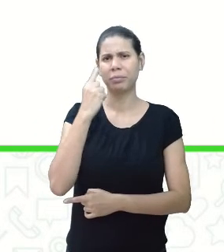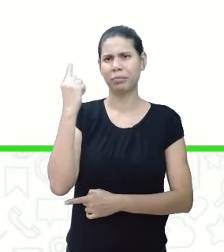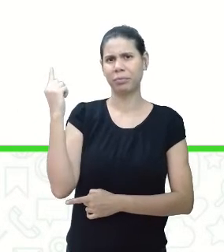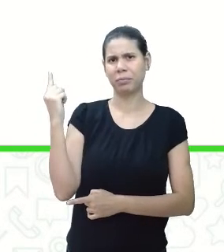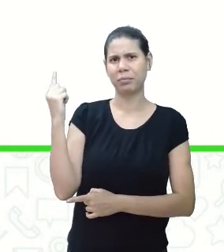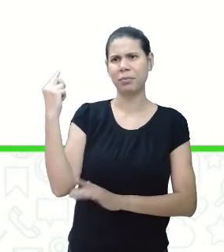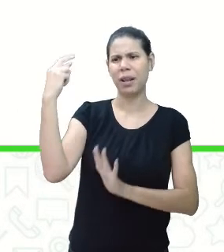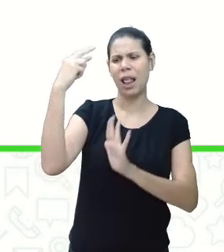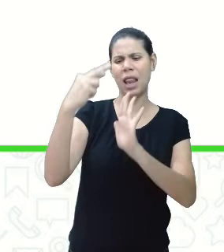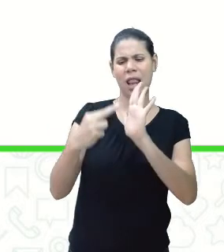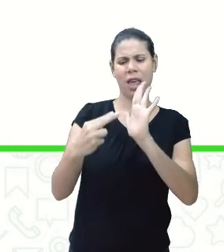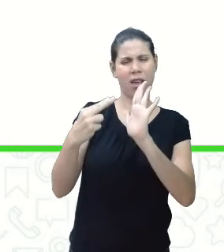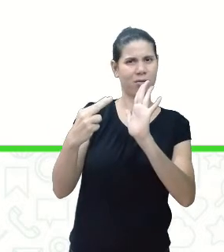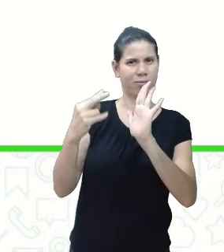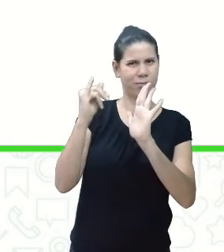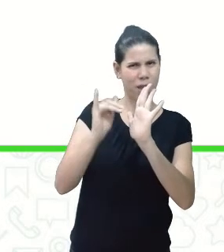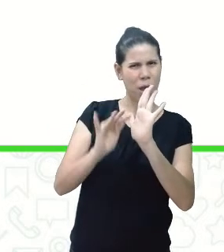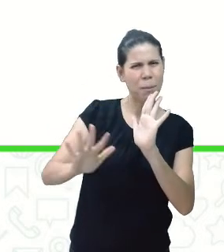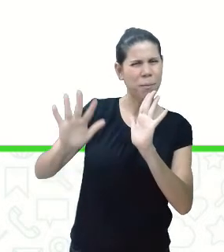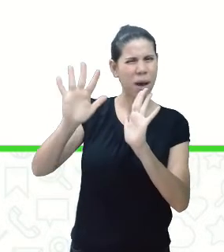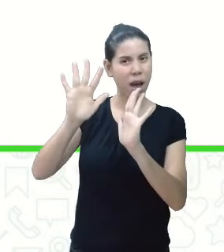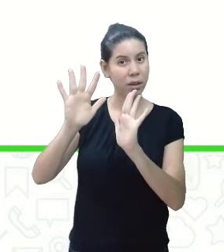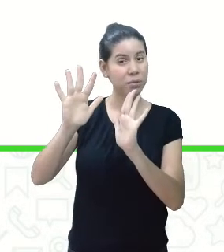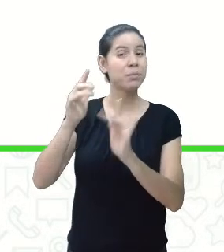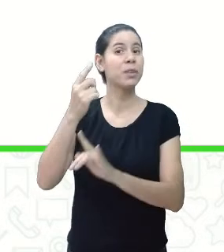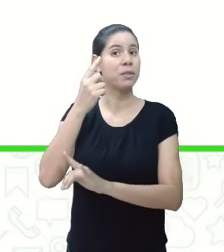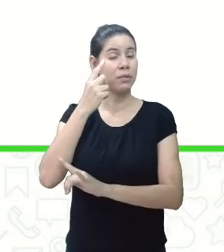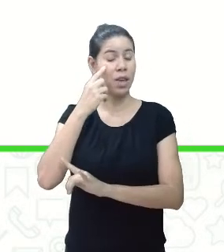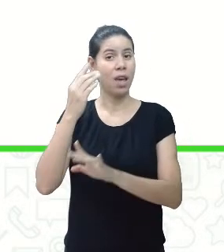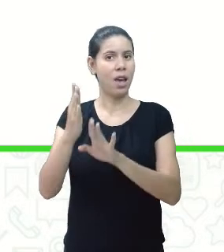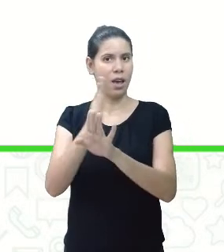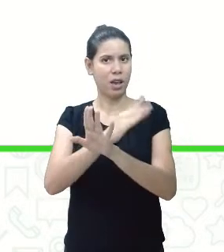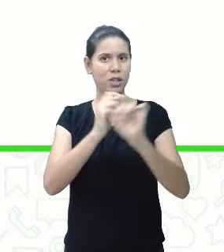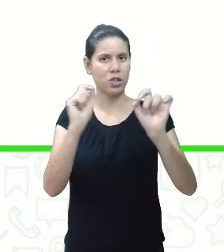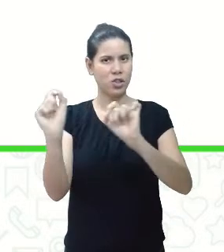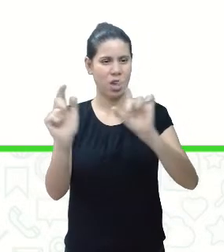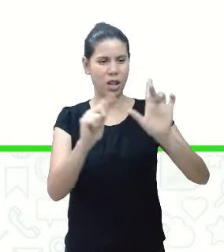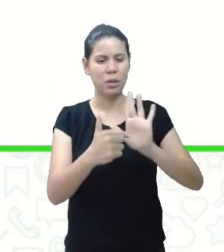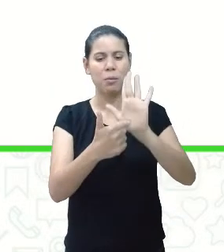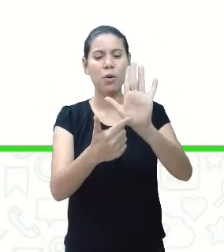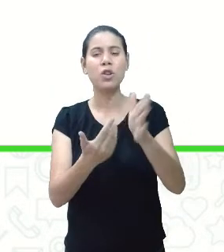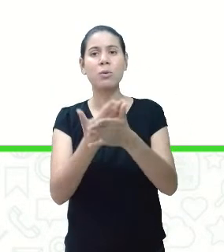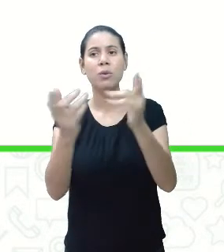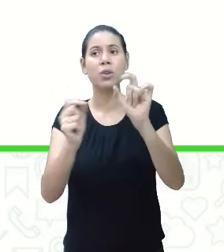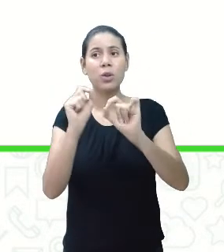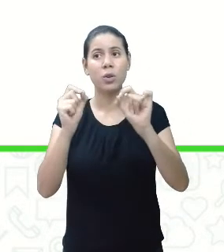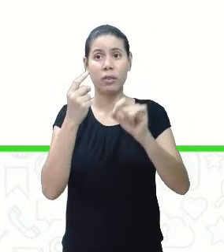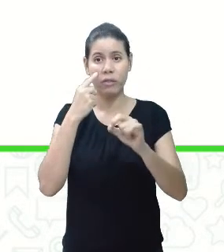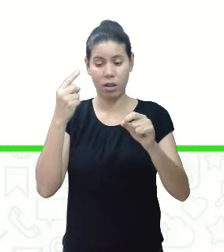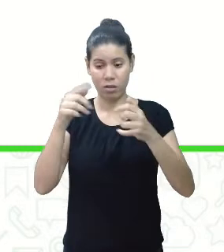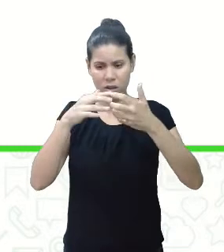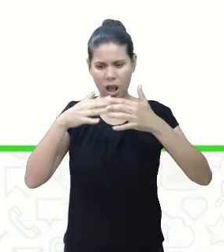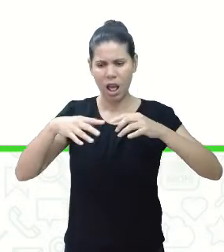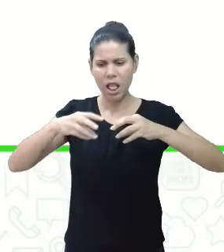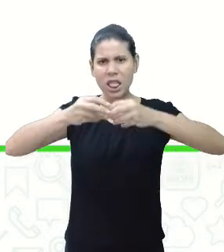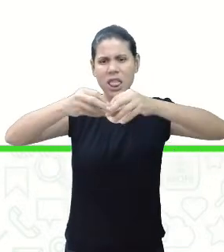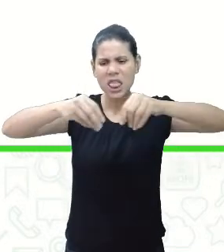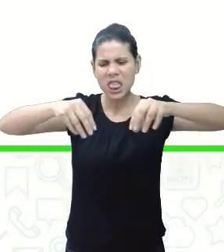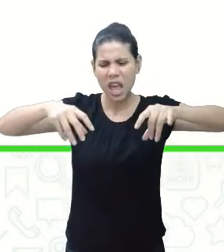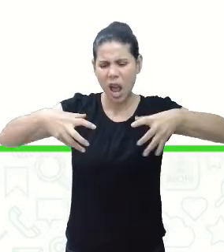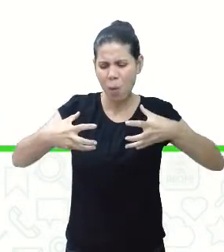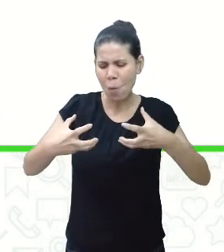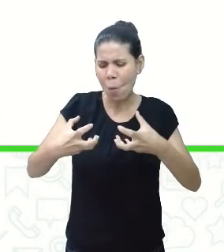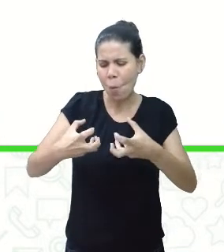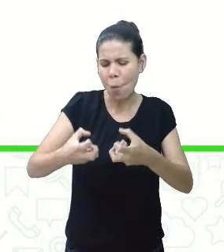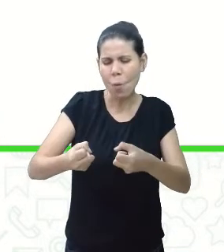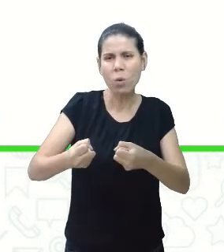Leitura de imagem. Vocês viram que a gente já começou com a leitura de imagem, né? Também com a terra, e uma terra assim, árida, mas